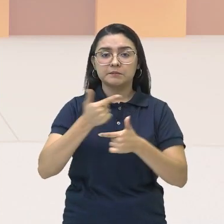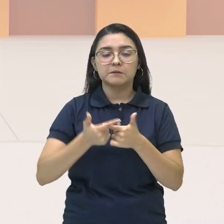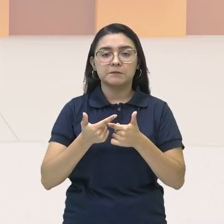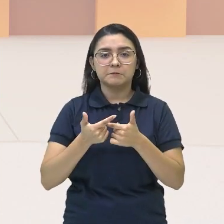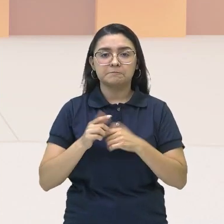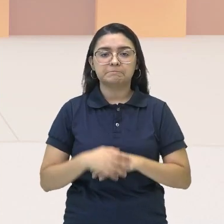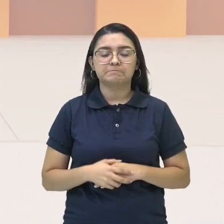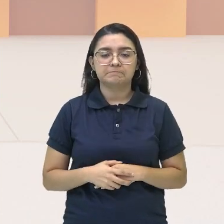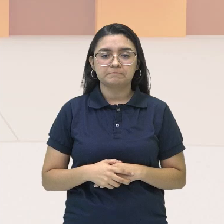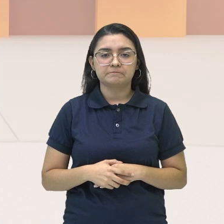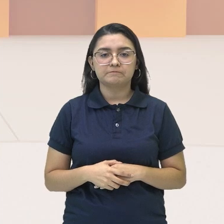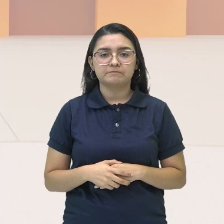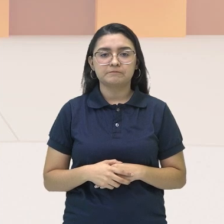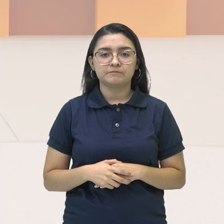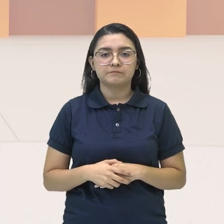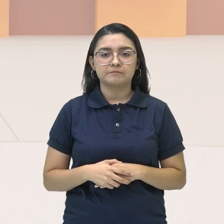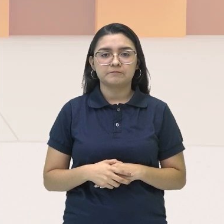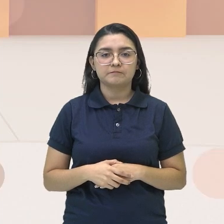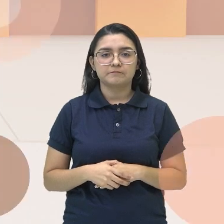seria isso?